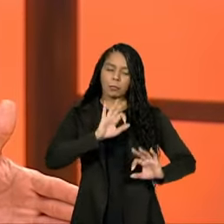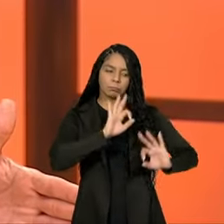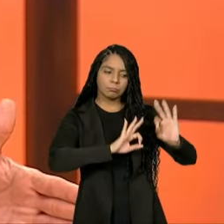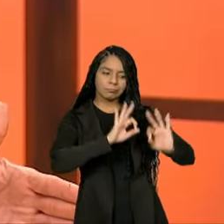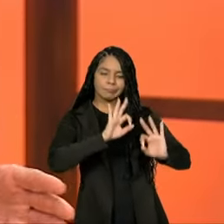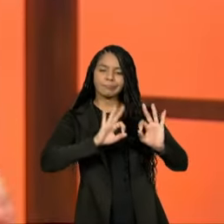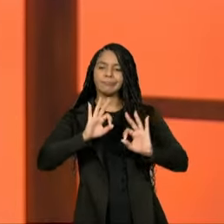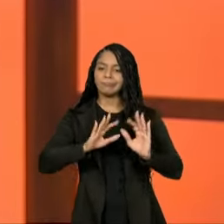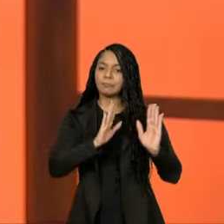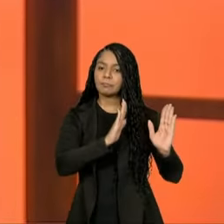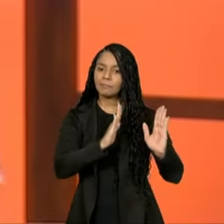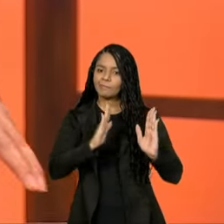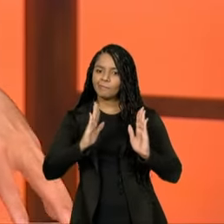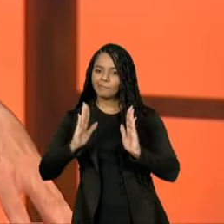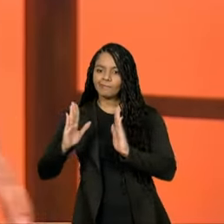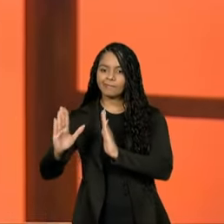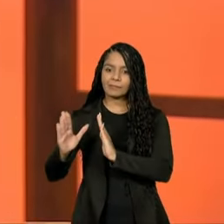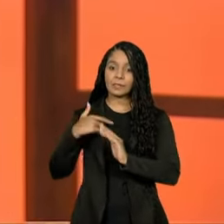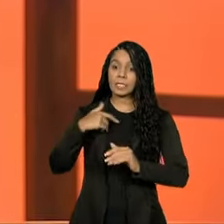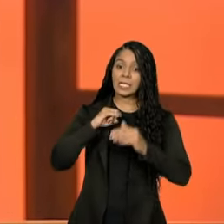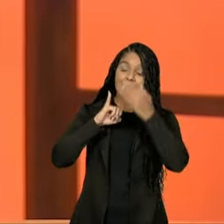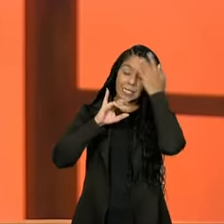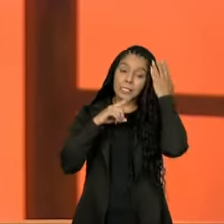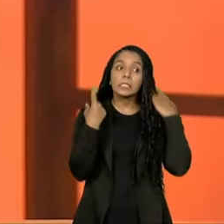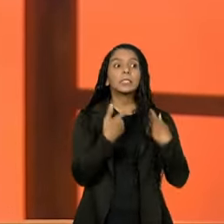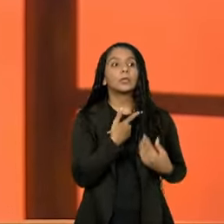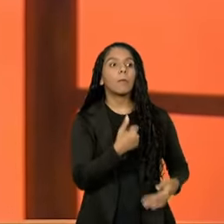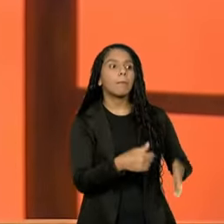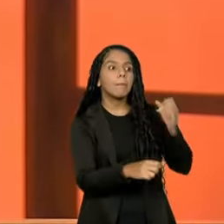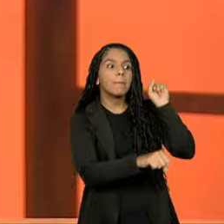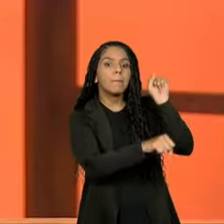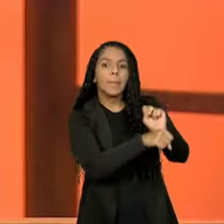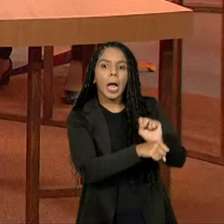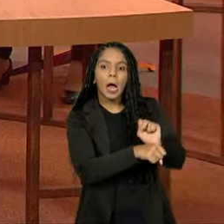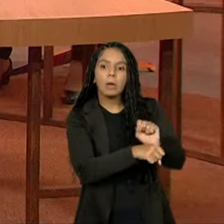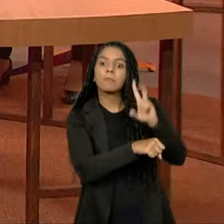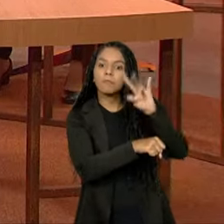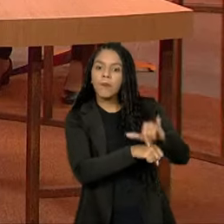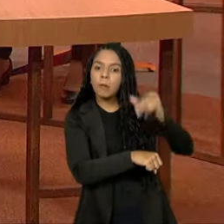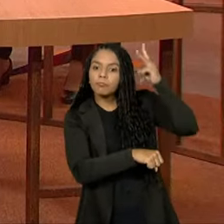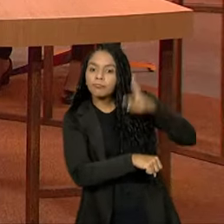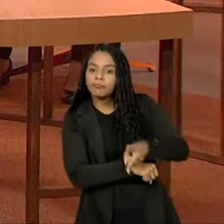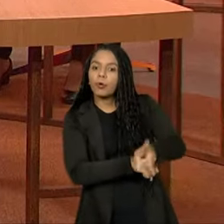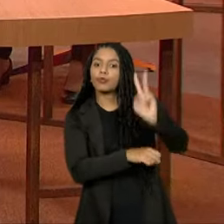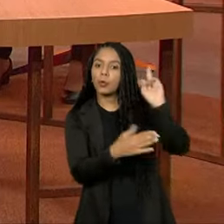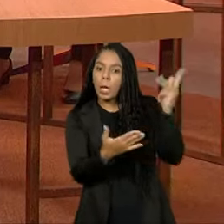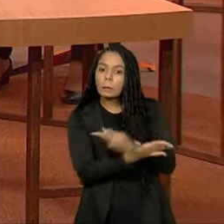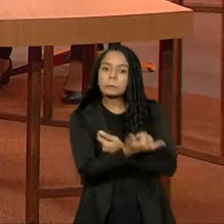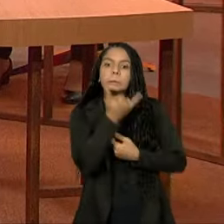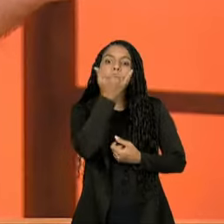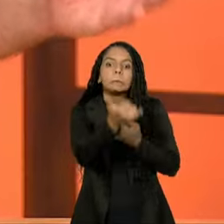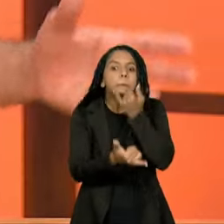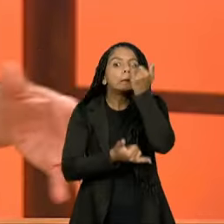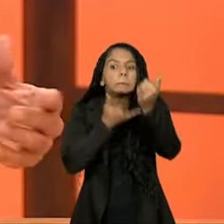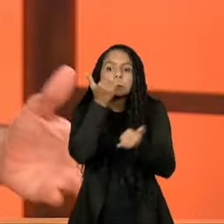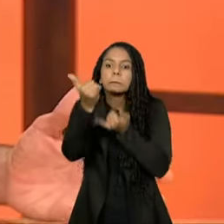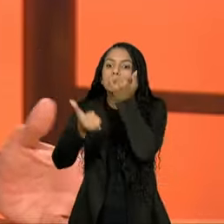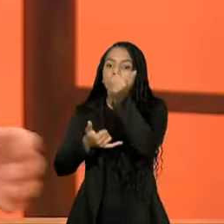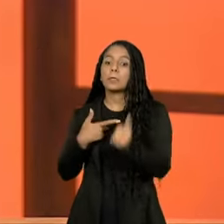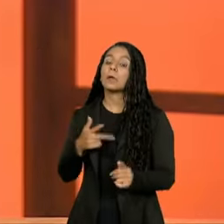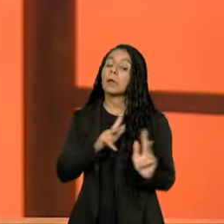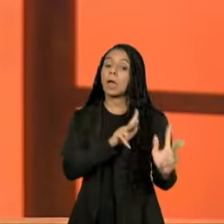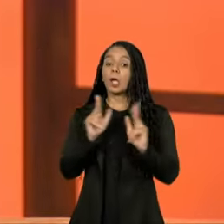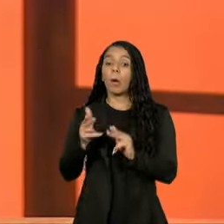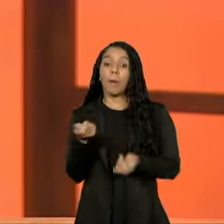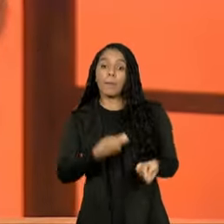de etapas. Então, se você não bloqueia essas etapas, esse acidente vai se repetir. Então, é isso, no caso da Boate Kiss,